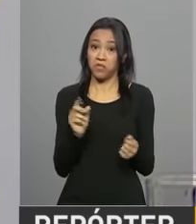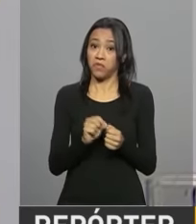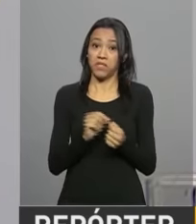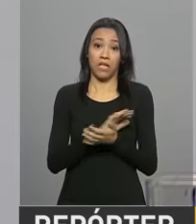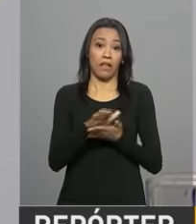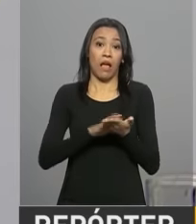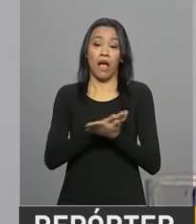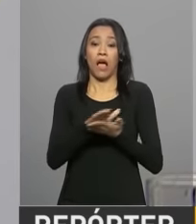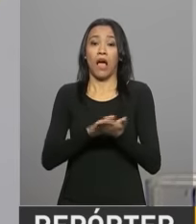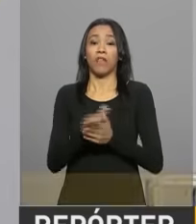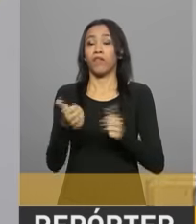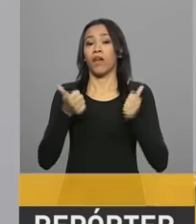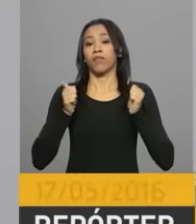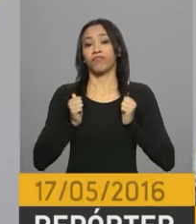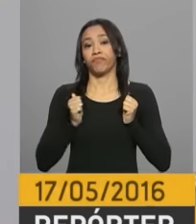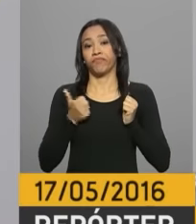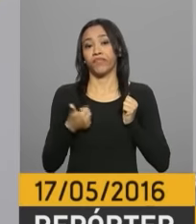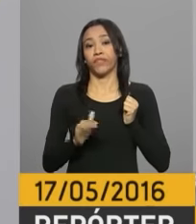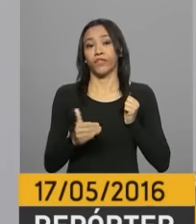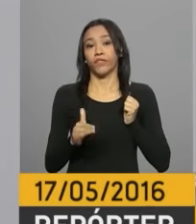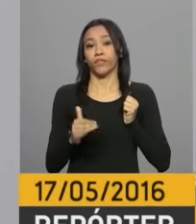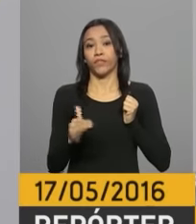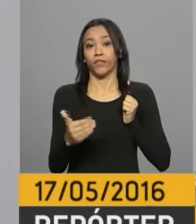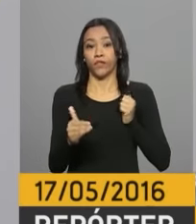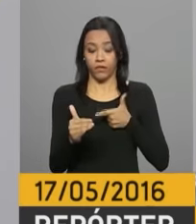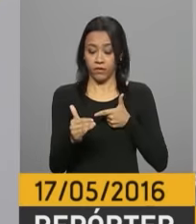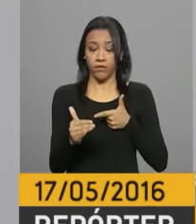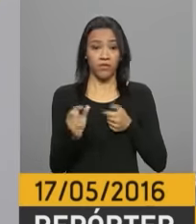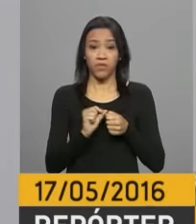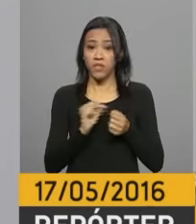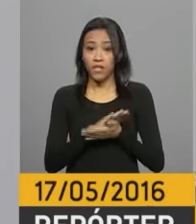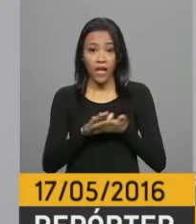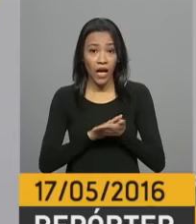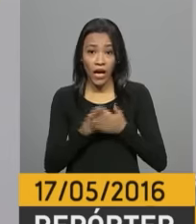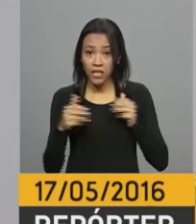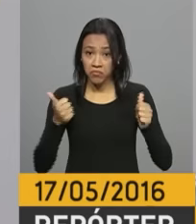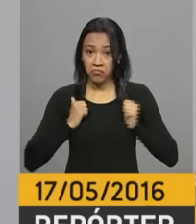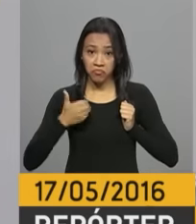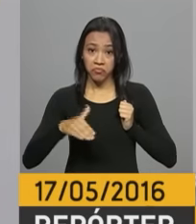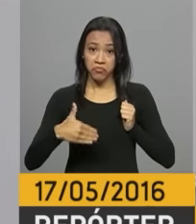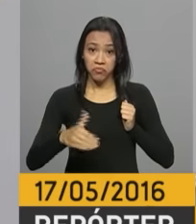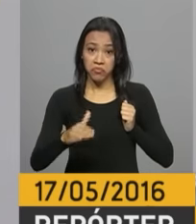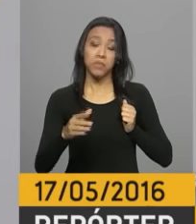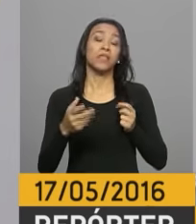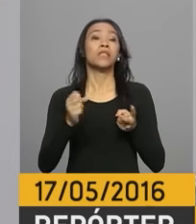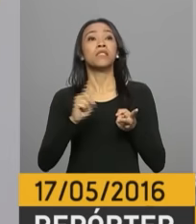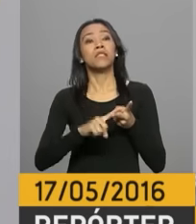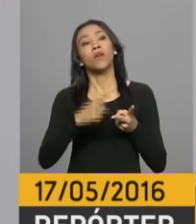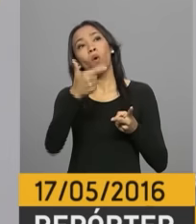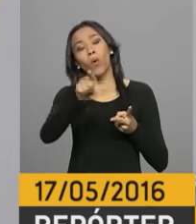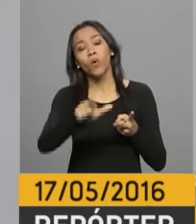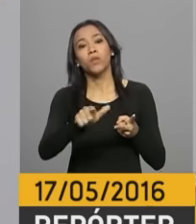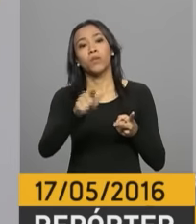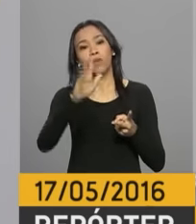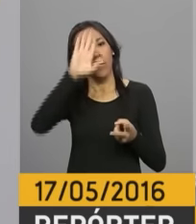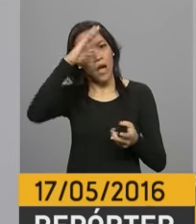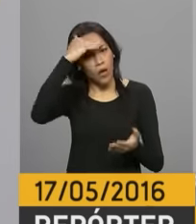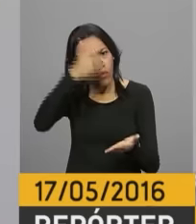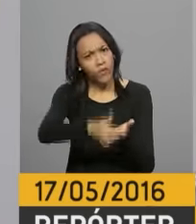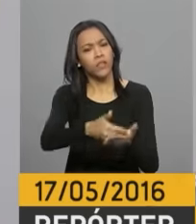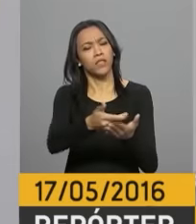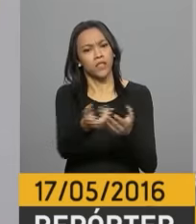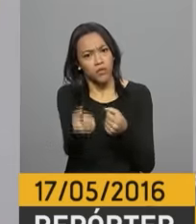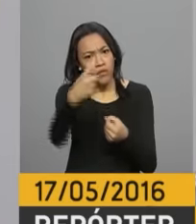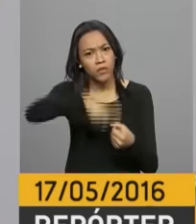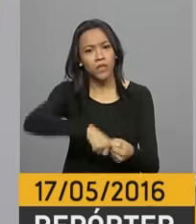se nada for feito, tá? Se não tomarmos medida nenhuma, se não for restaurada a confiança, tá? Se não for